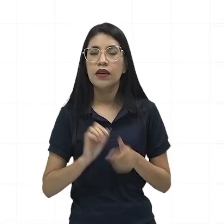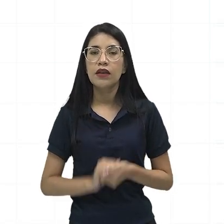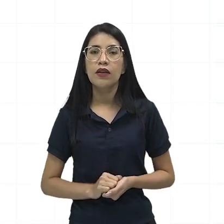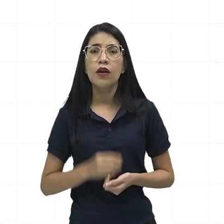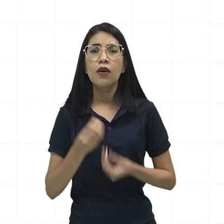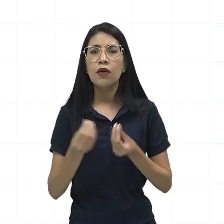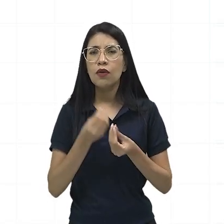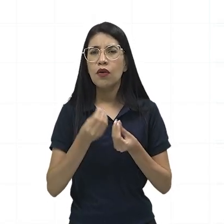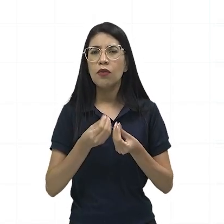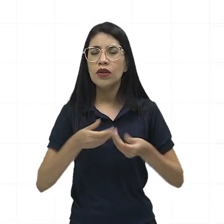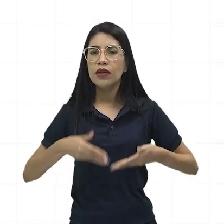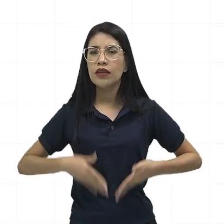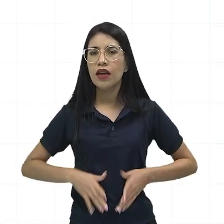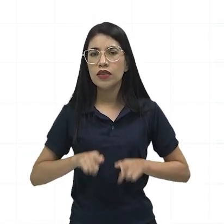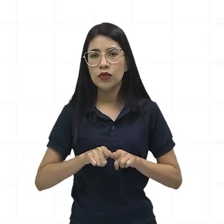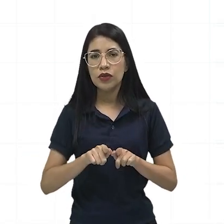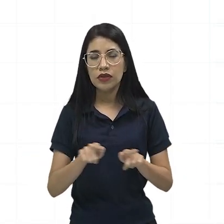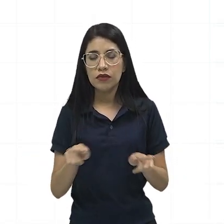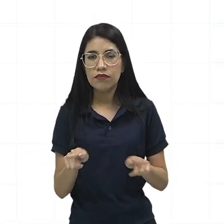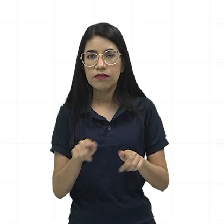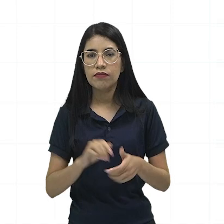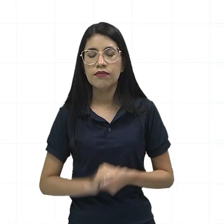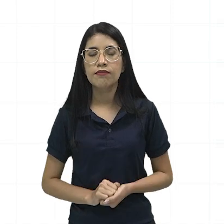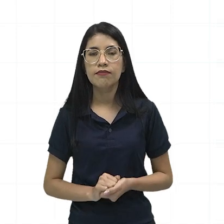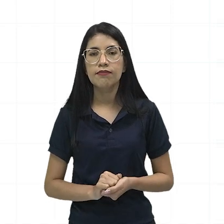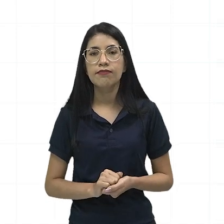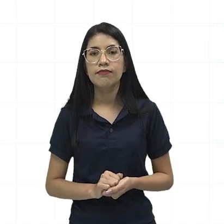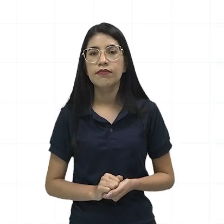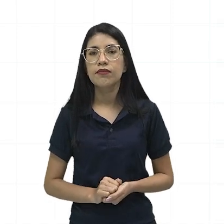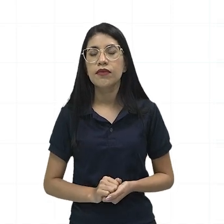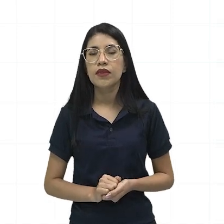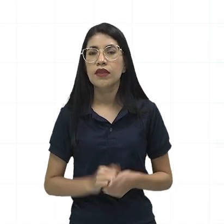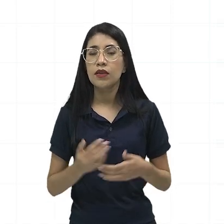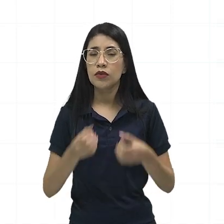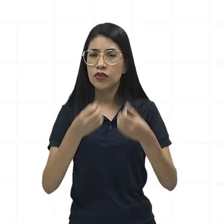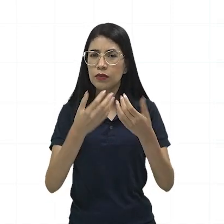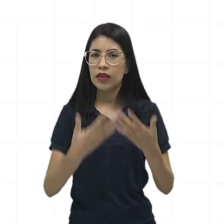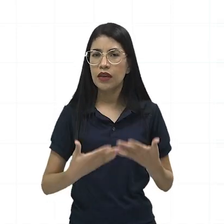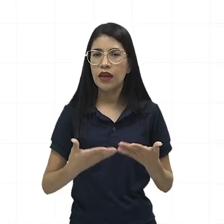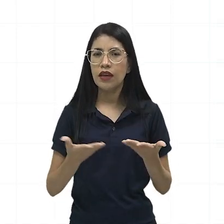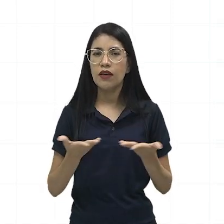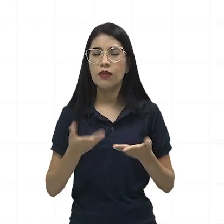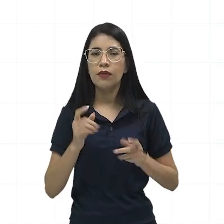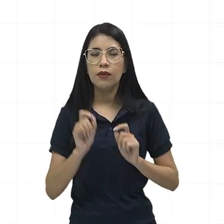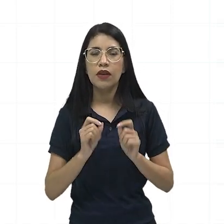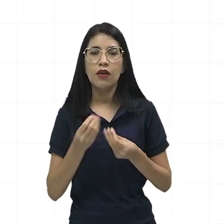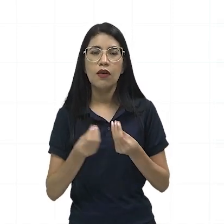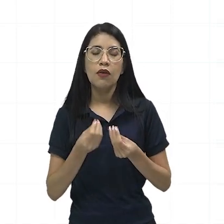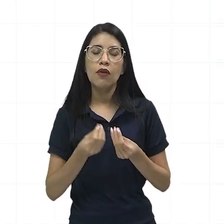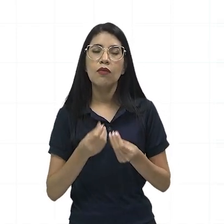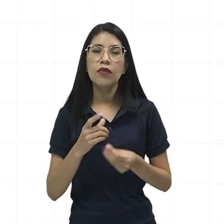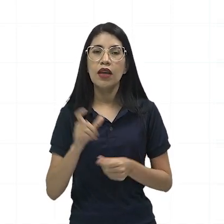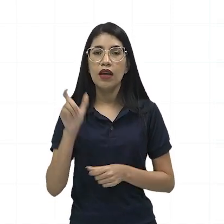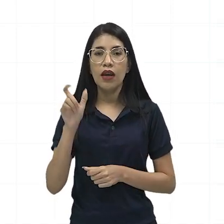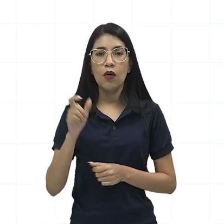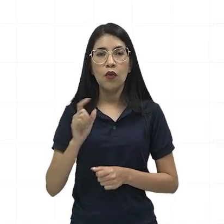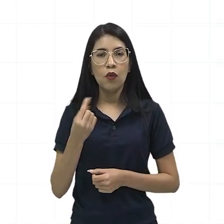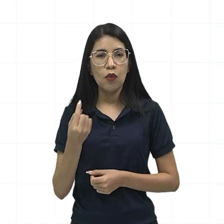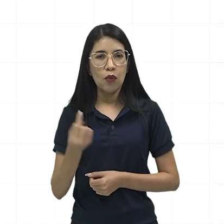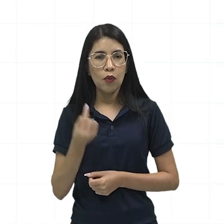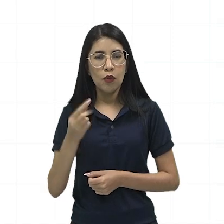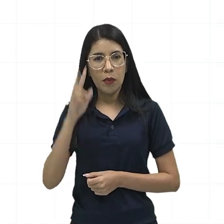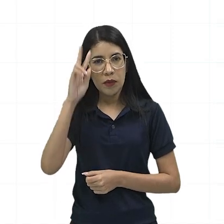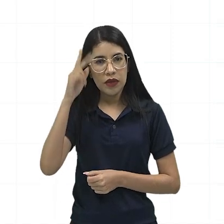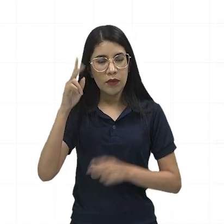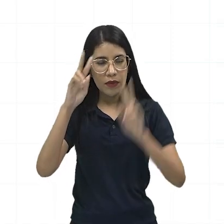como se formam os gêmeos, olha só que interessante. Até agora eu falei para vocês da formação de um indivíduo